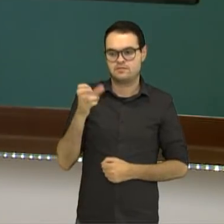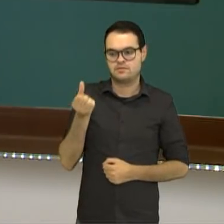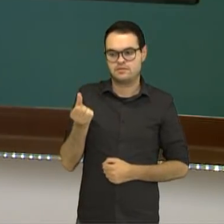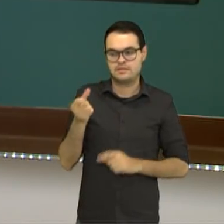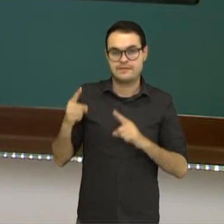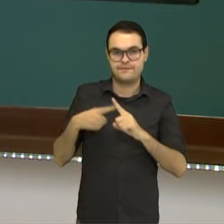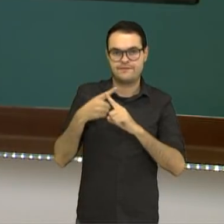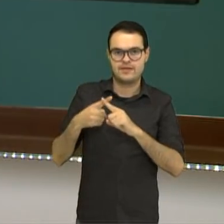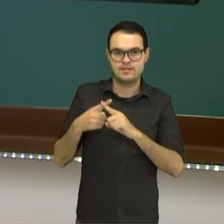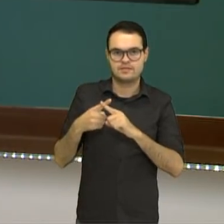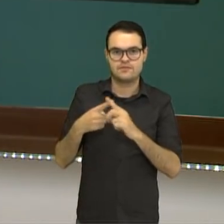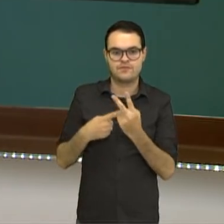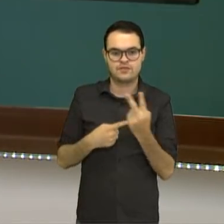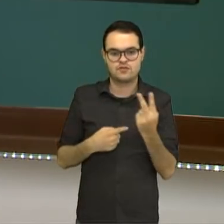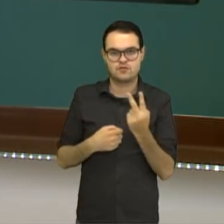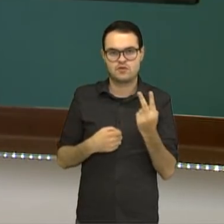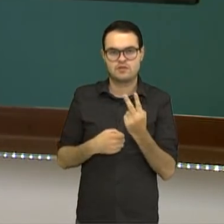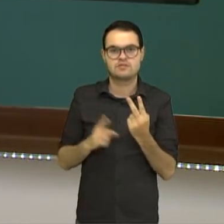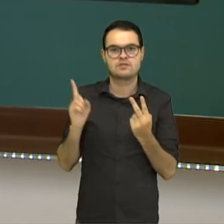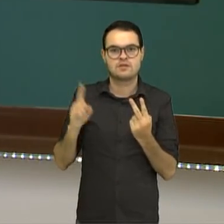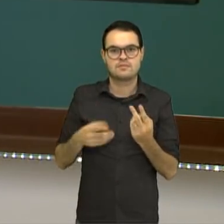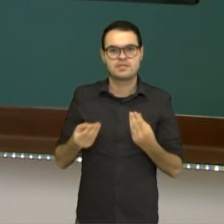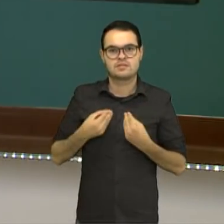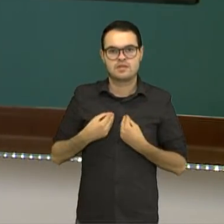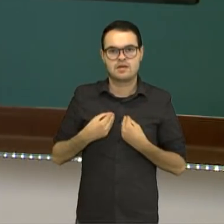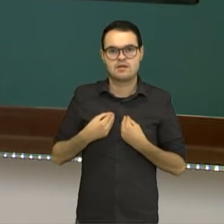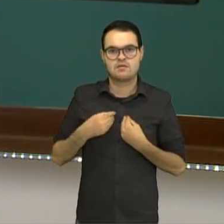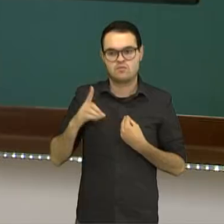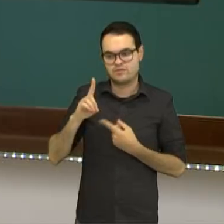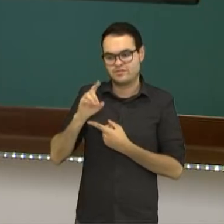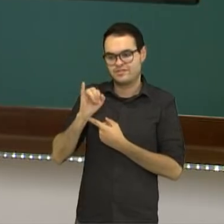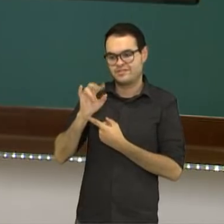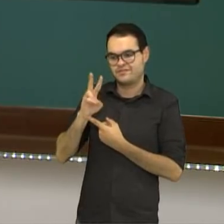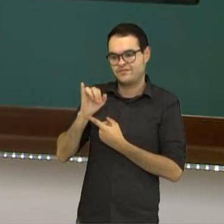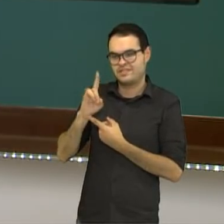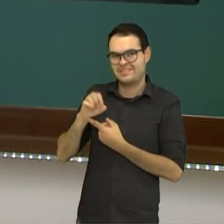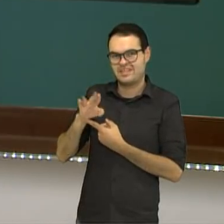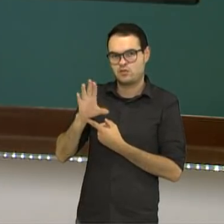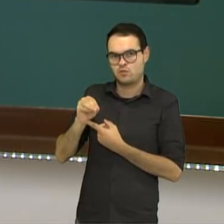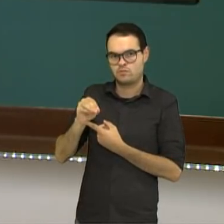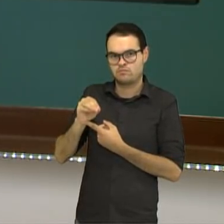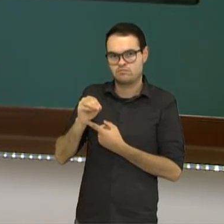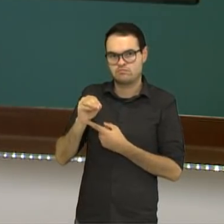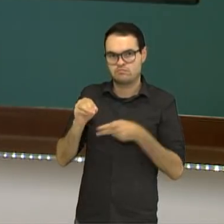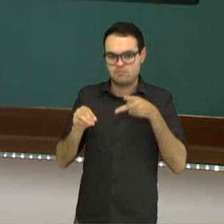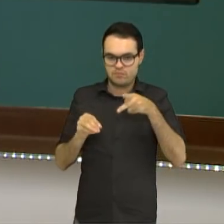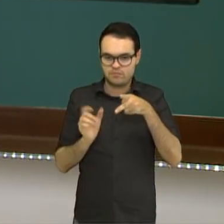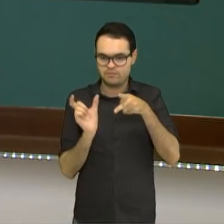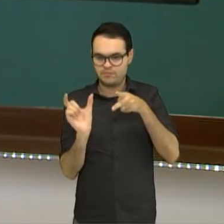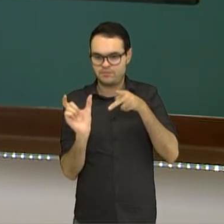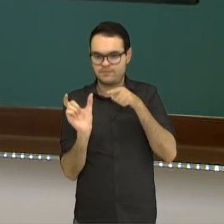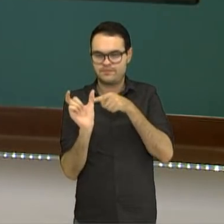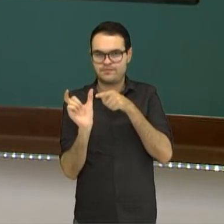56 vezes 22 vai me dar o dividendo aqui, não é? Então, eu faço a